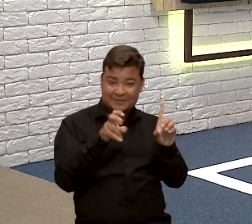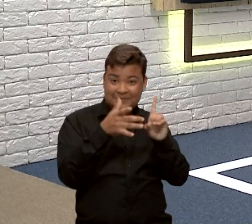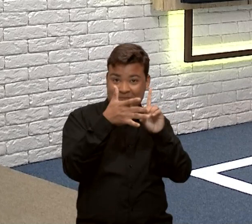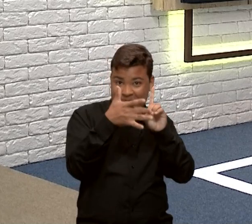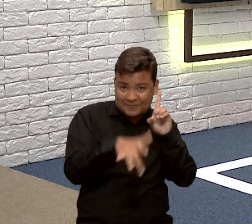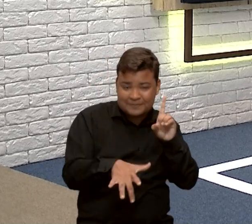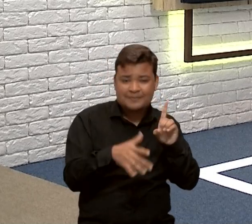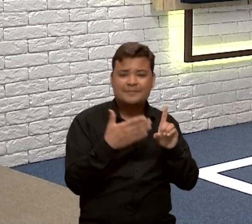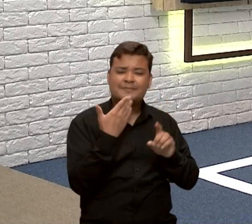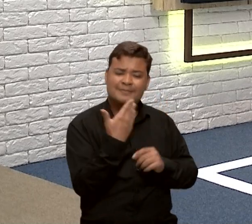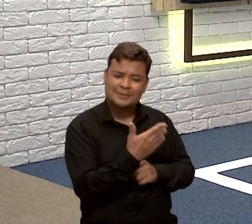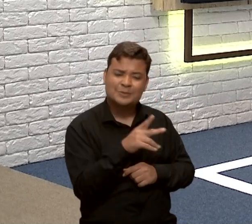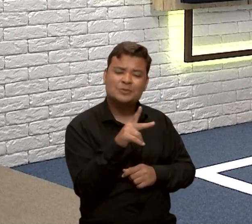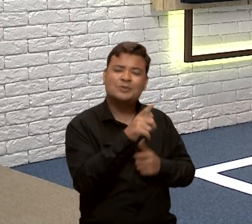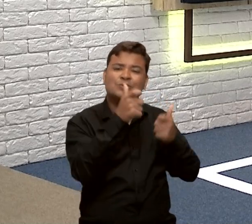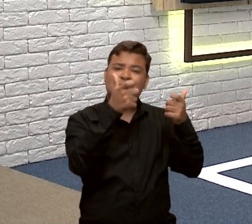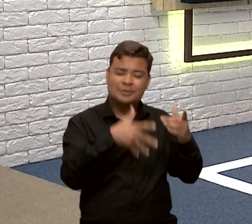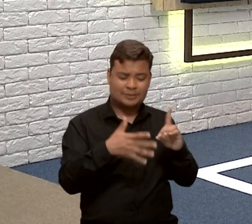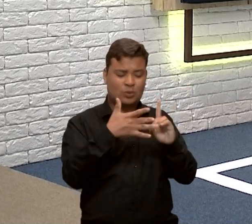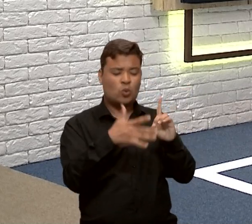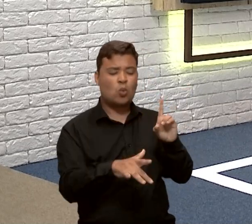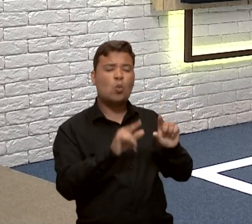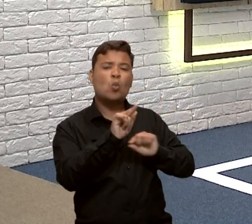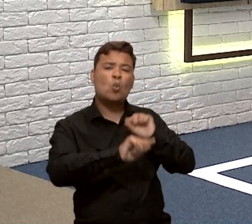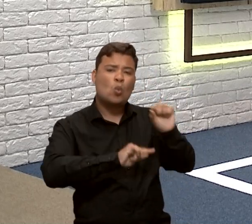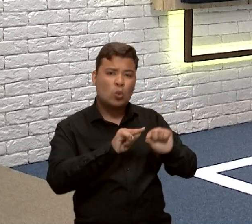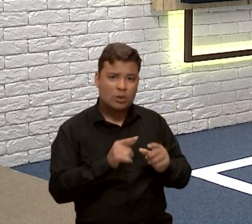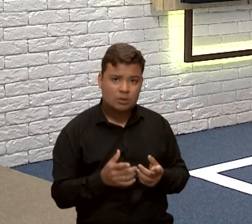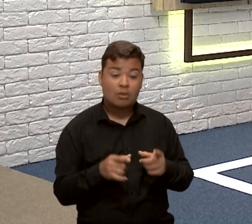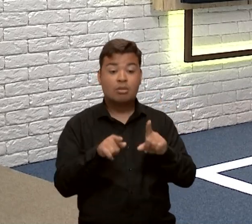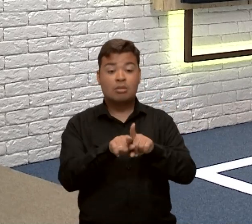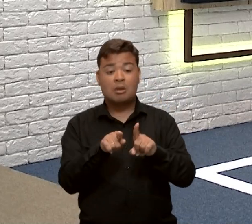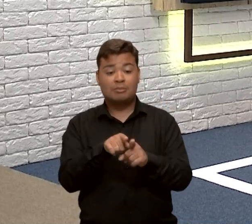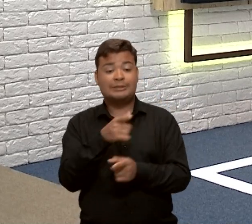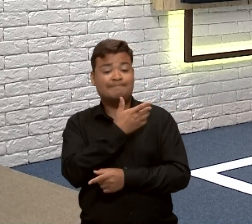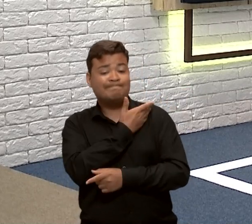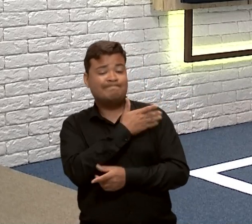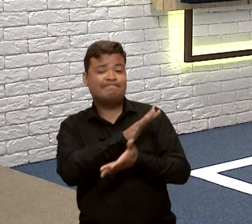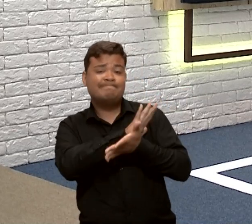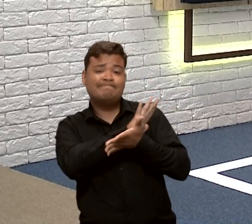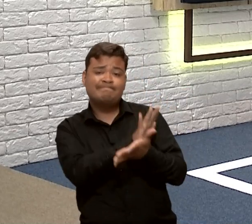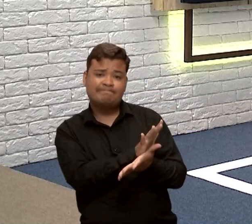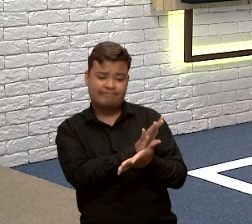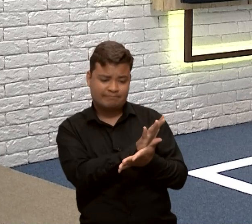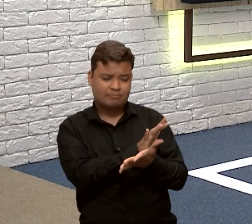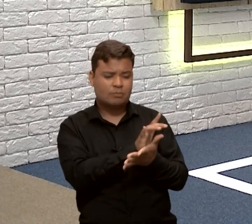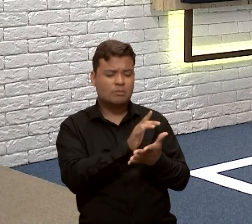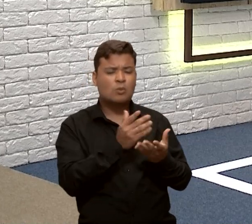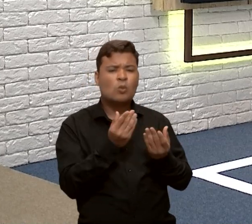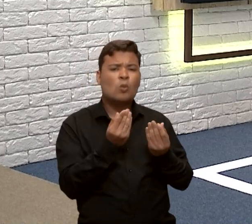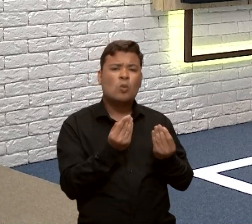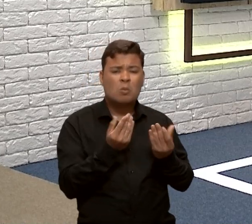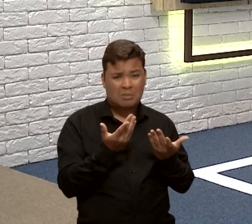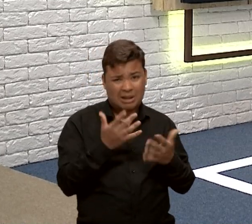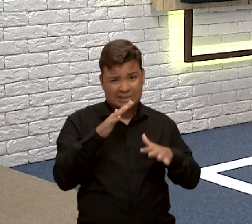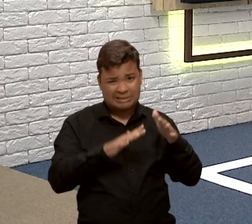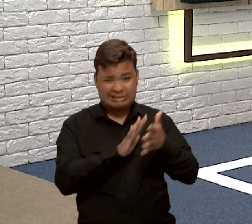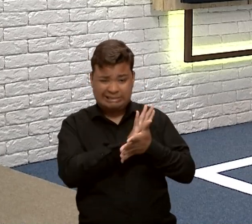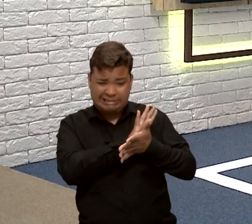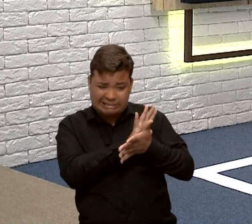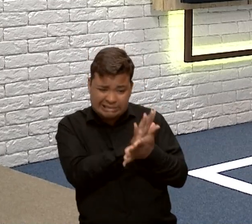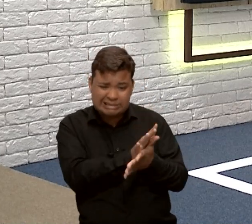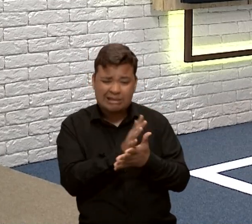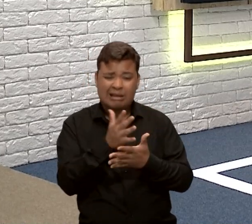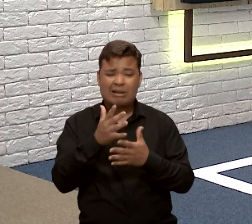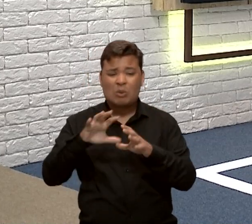e que falasse também um pouquinho da questão do preconceito, né? O preconceito muitas vezes pode ser algo que atrapalhe nessas